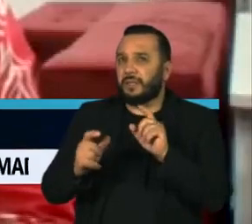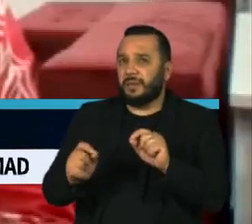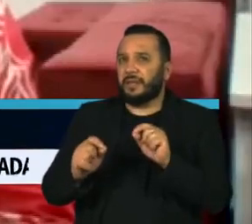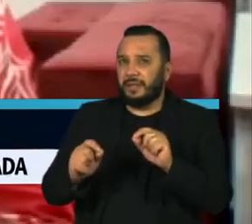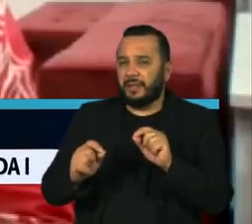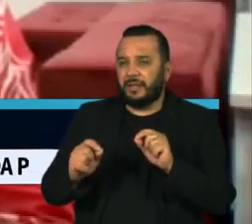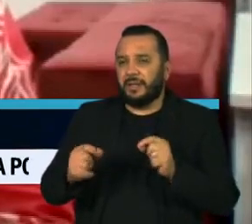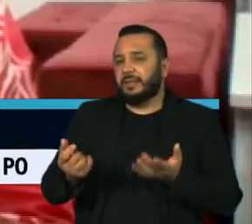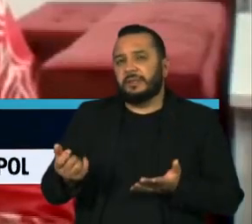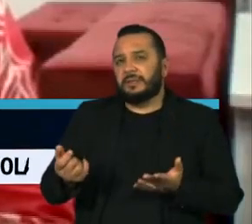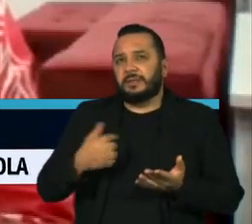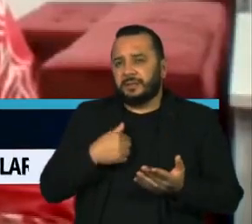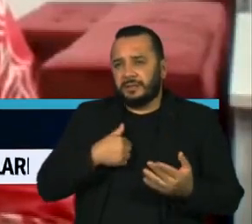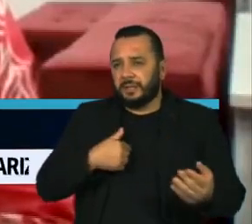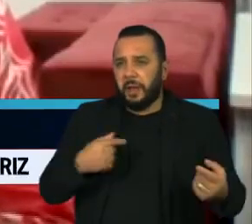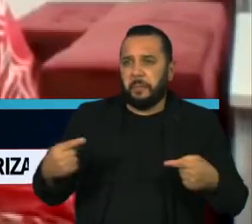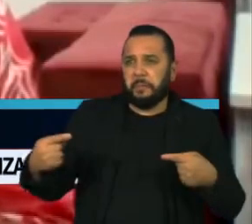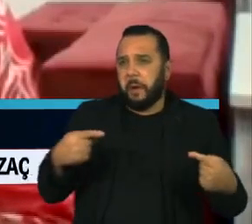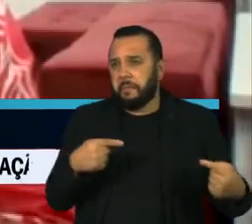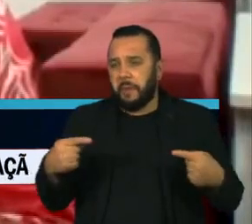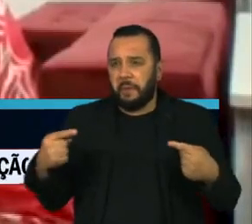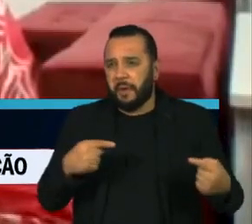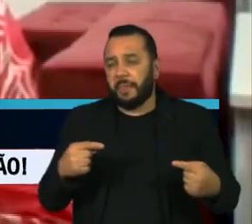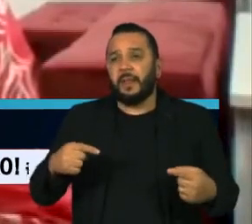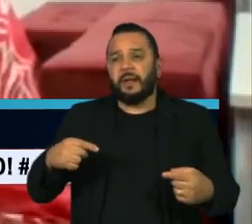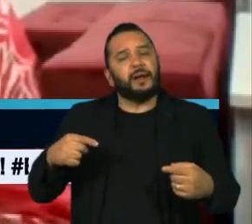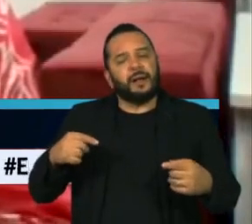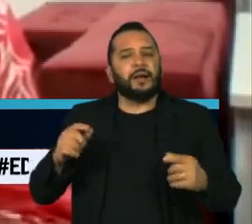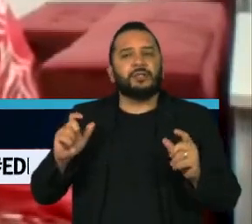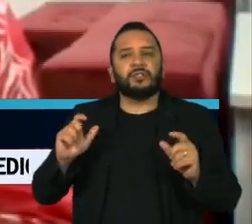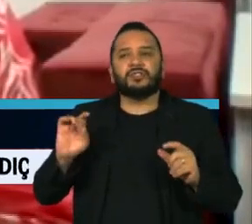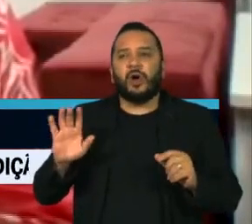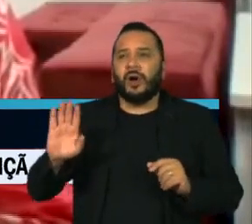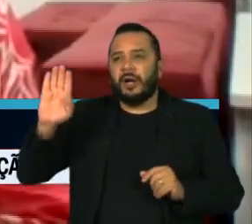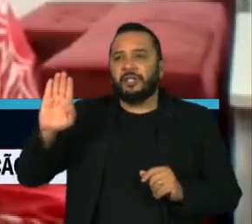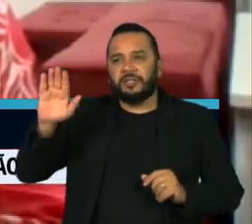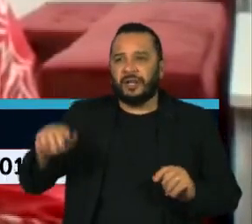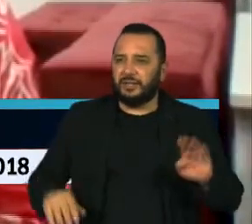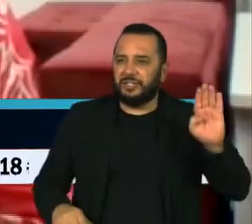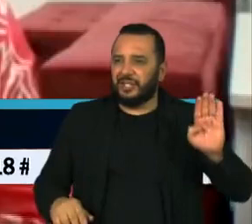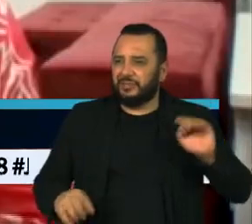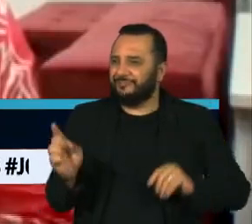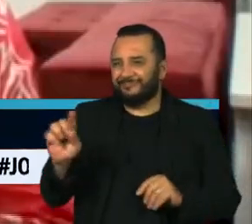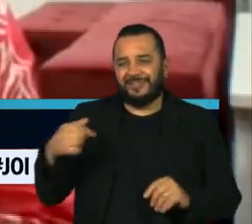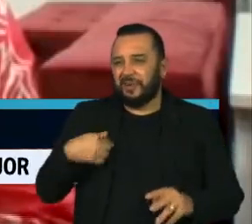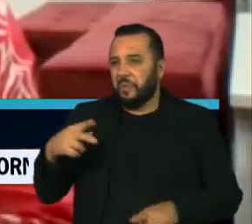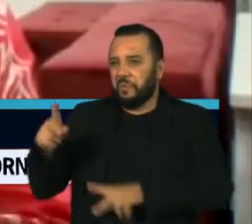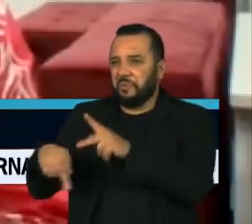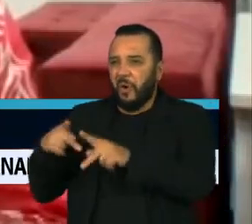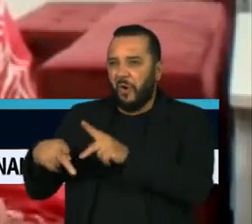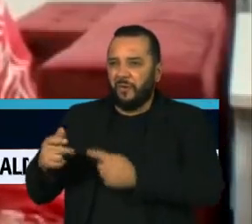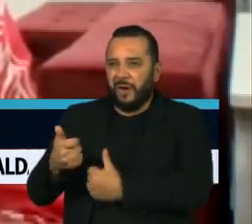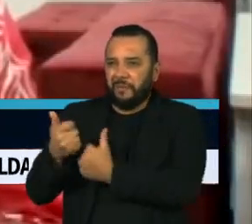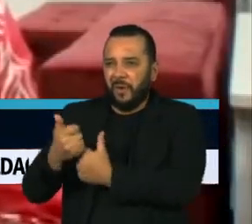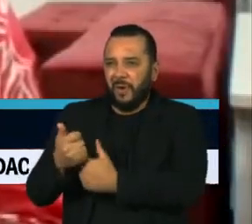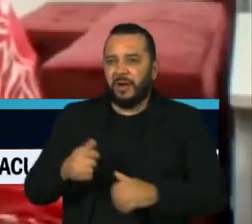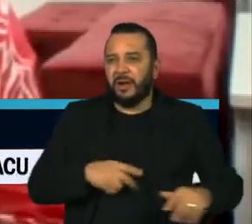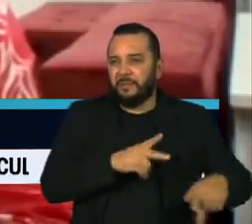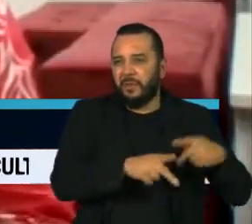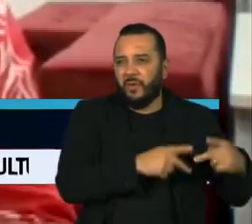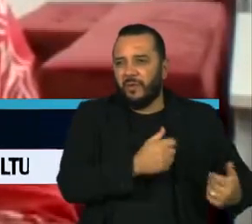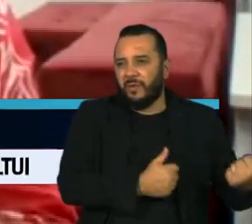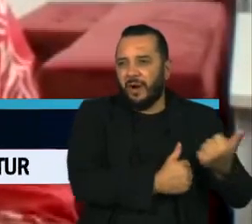só nas disputas no ambiente político entre os candidatos. Ela deixou de ser só uma questão do discurso, da